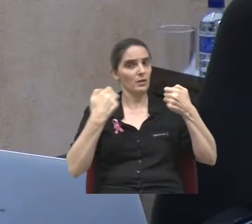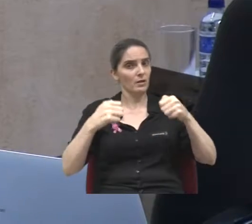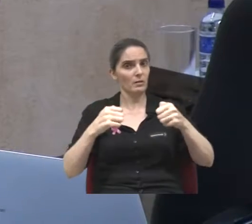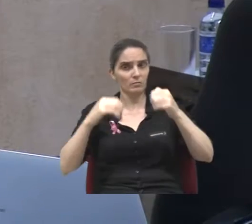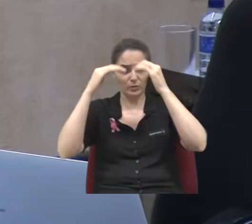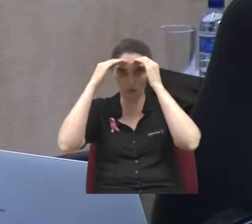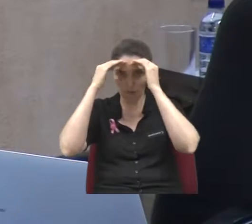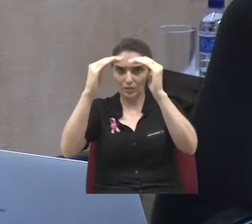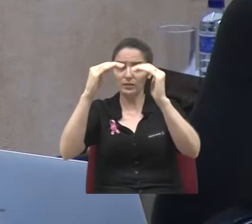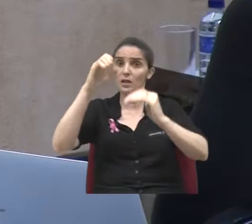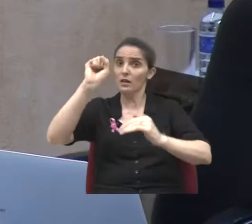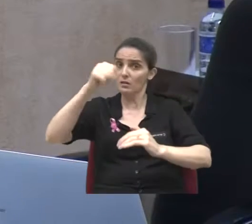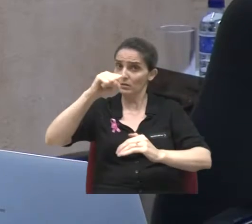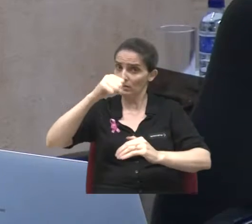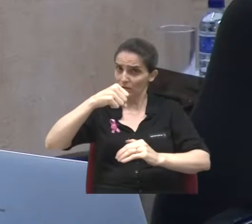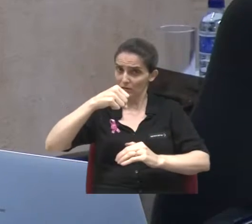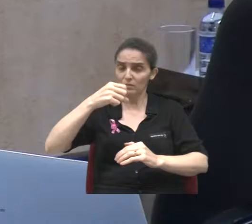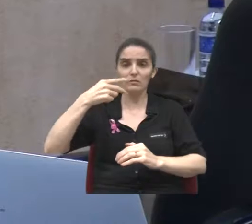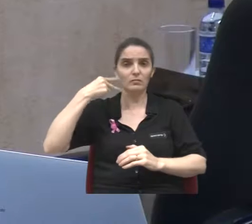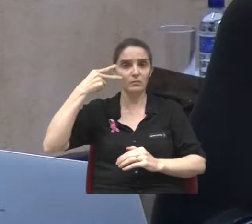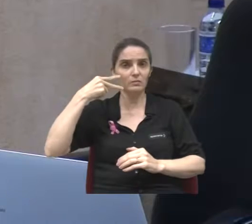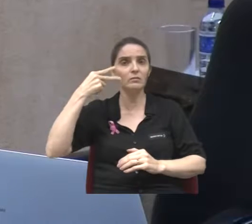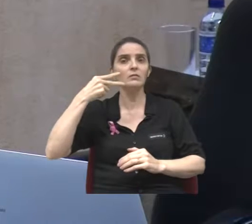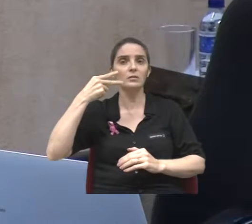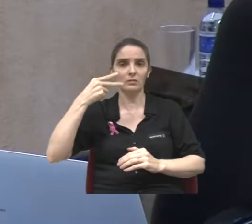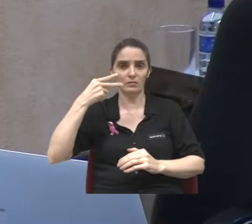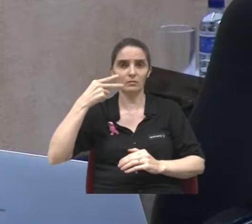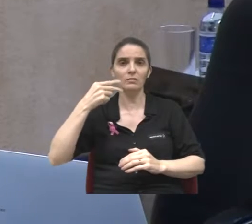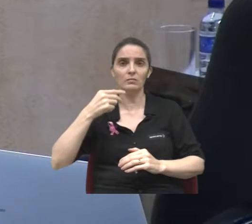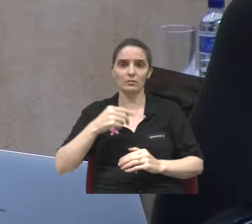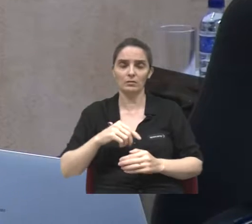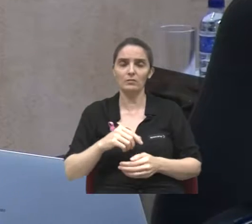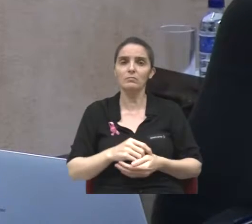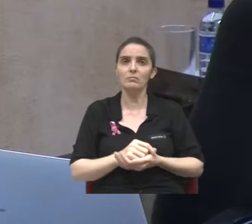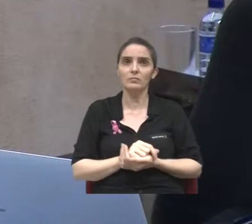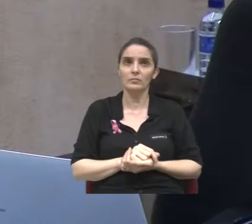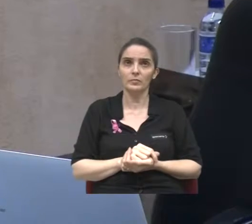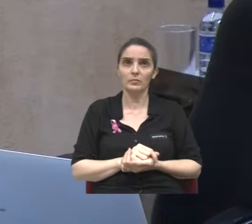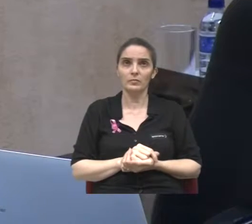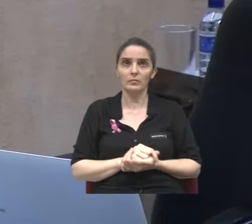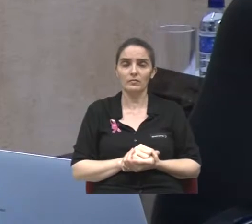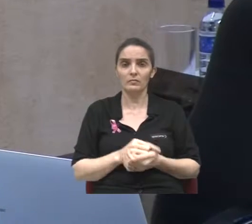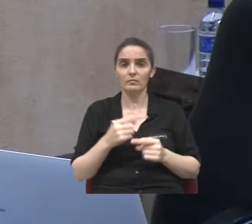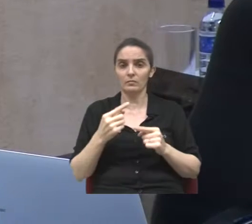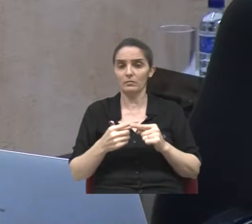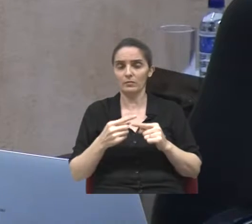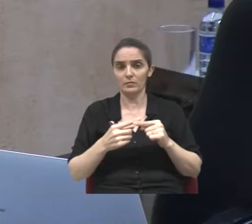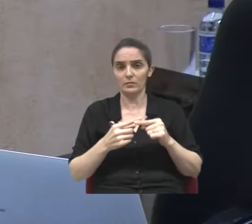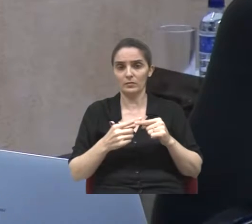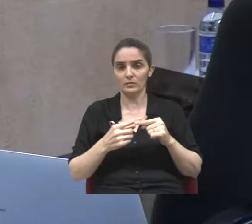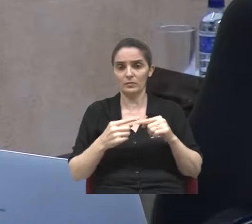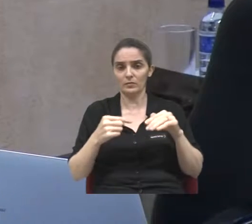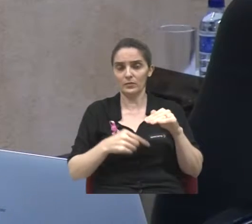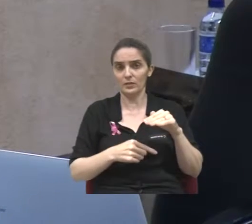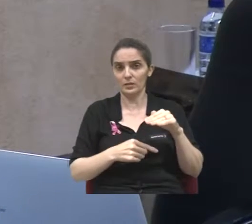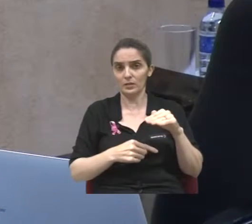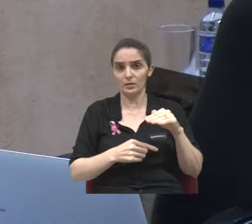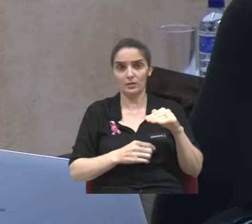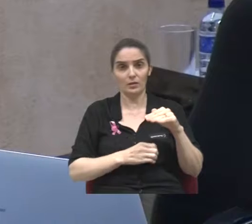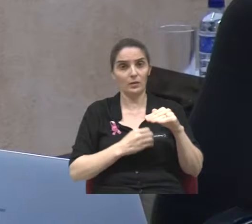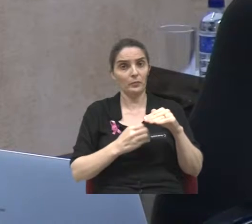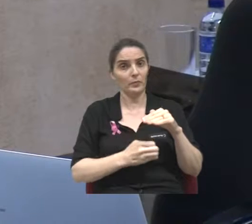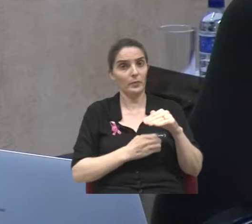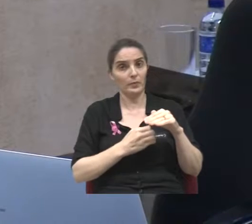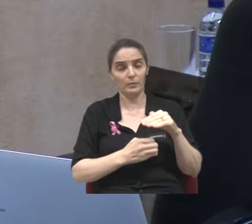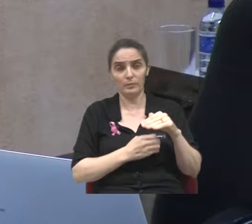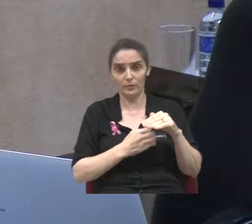é decidido aqui, sim. Porque eles não são nada mais, nada menos do que concessão e permissão